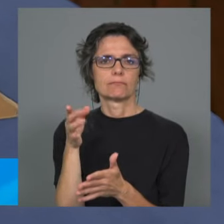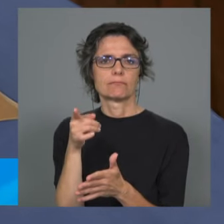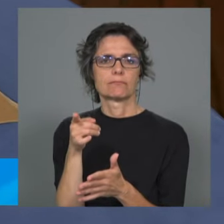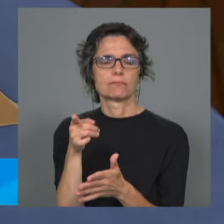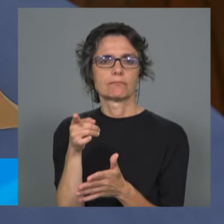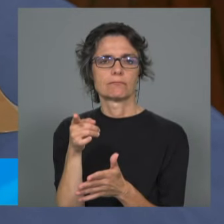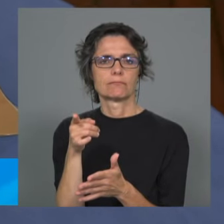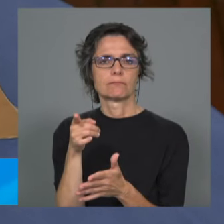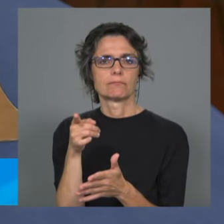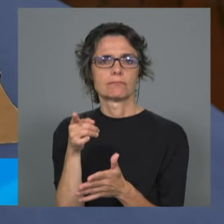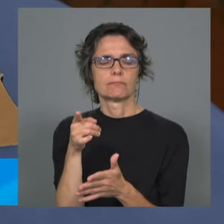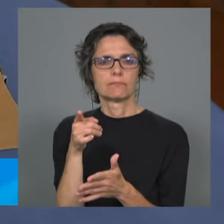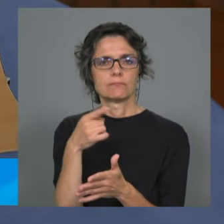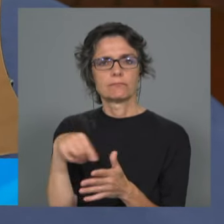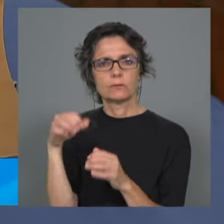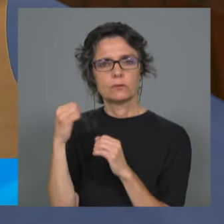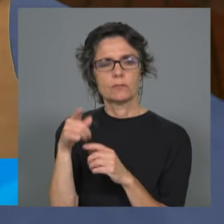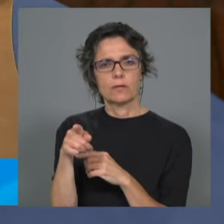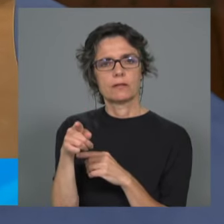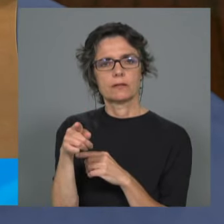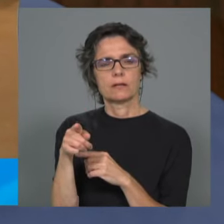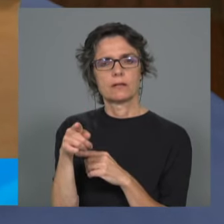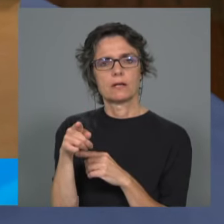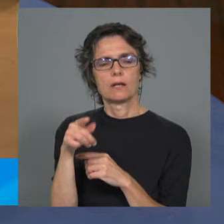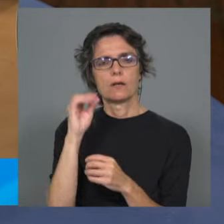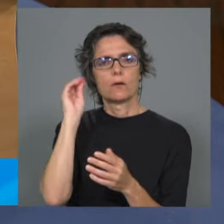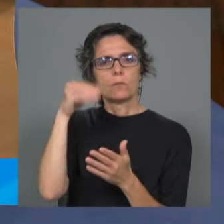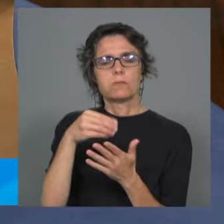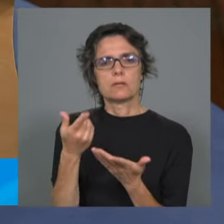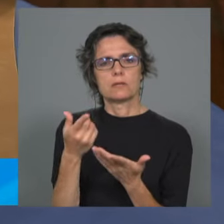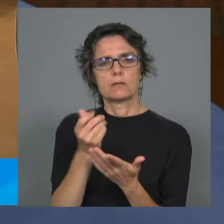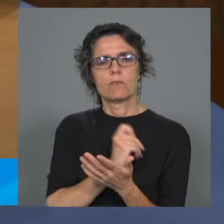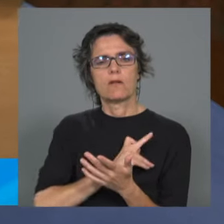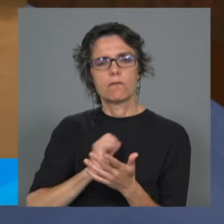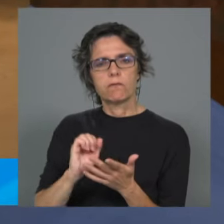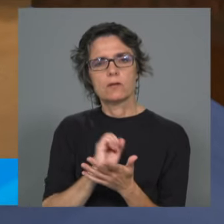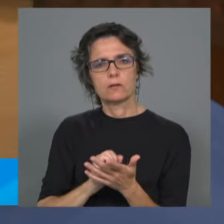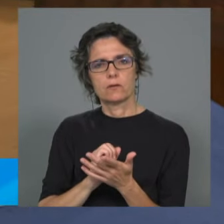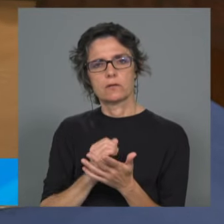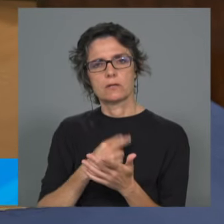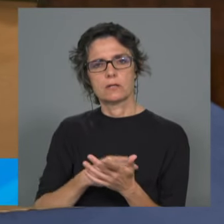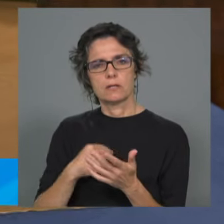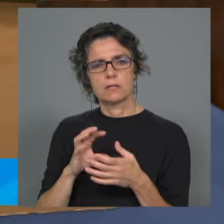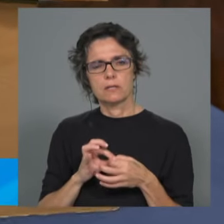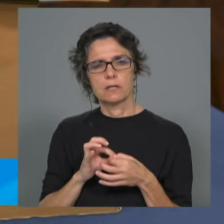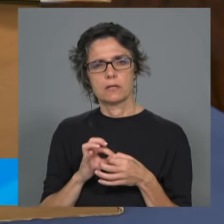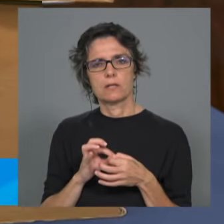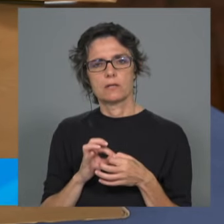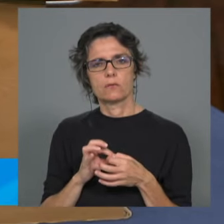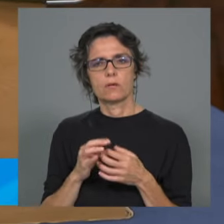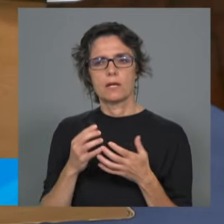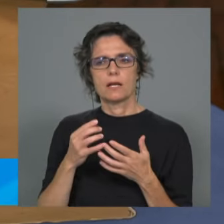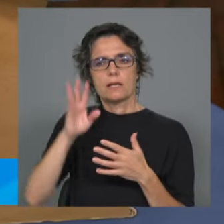do exercício do batismo e da nossa fé cristã, esta noção do próximo, daquele que temos diante de nós.